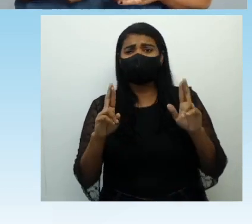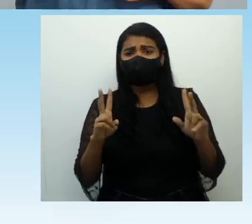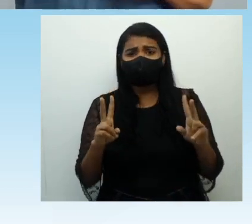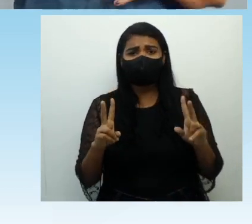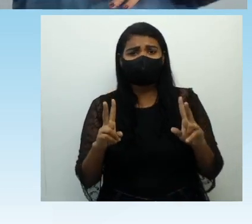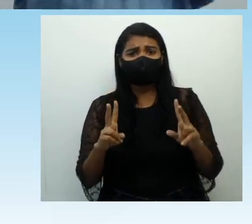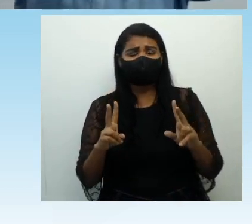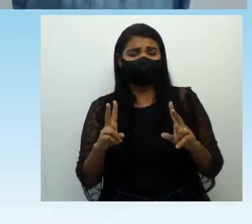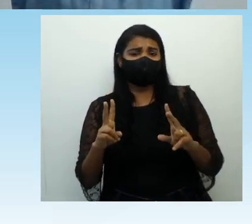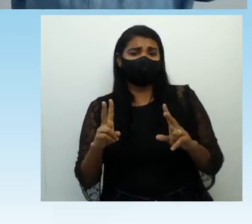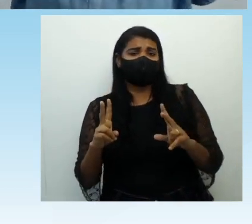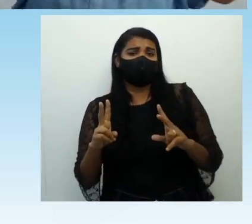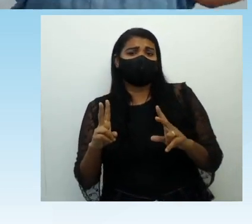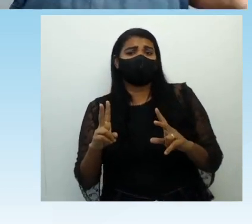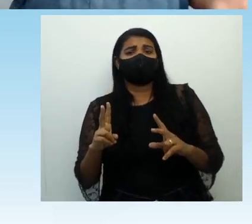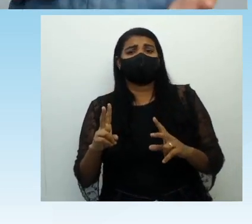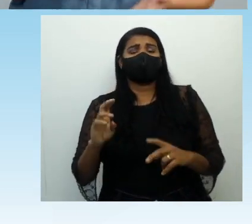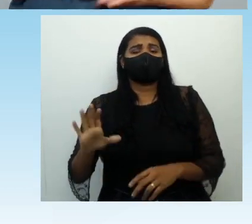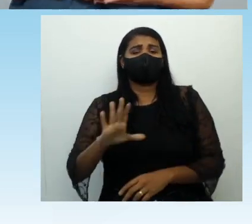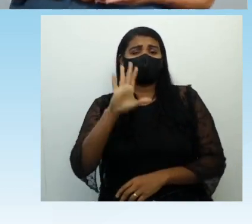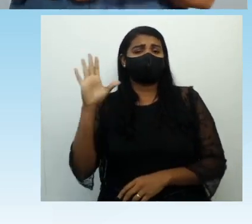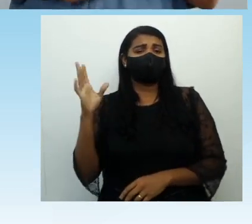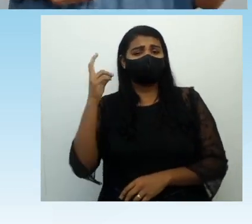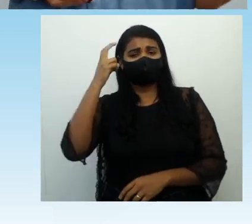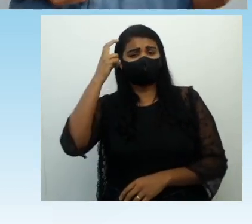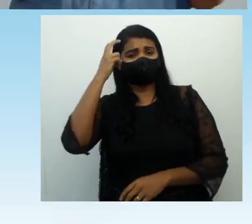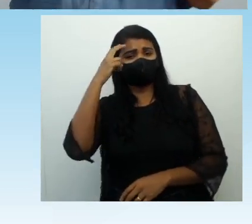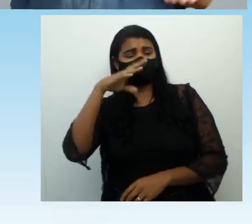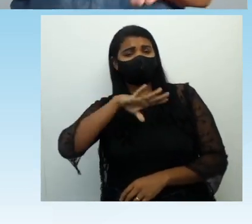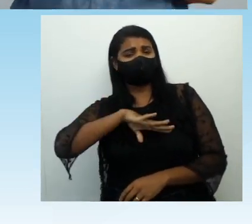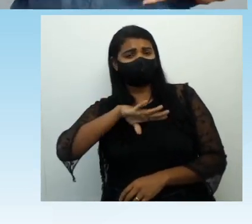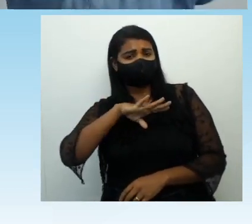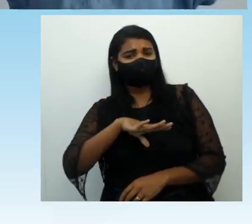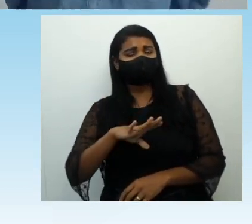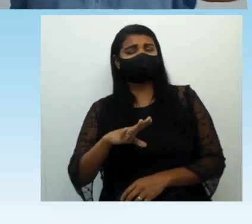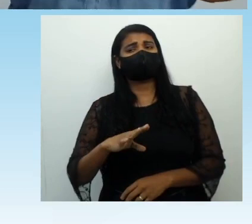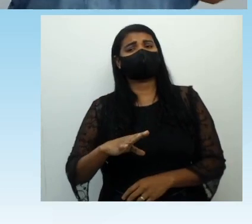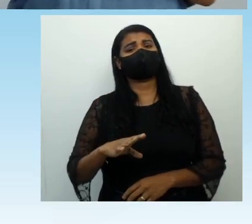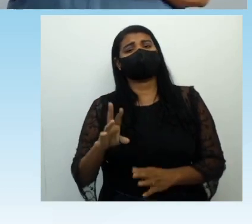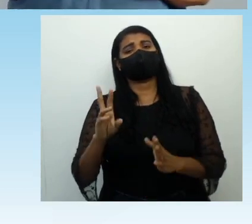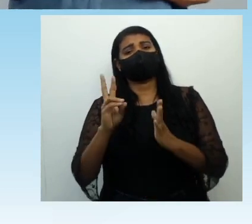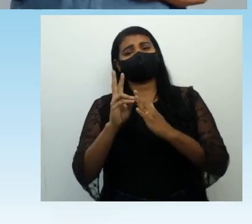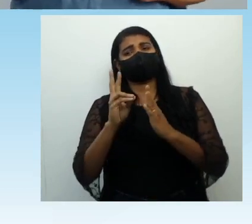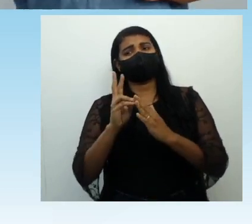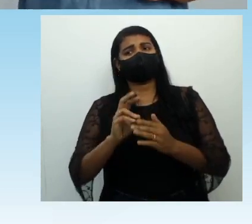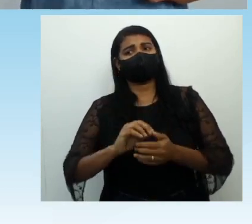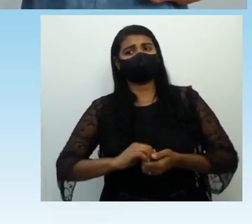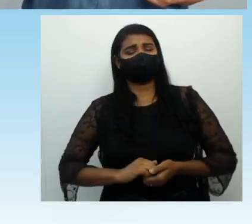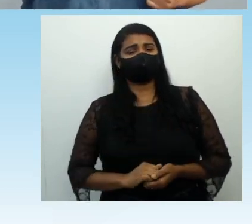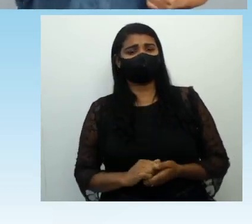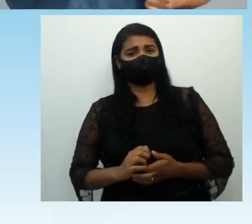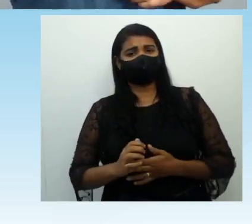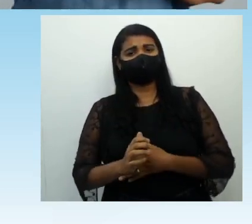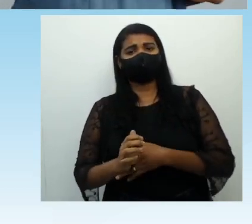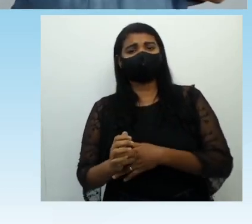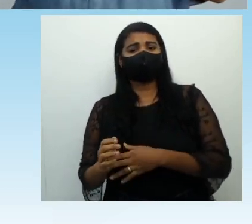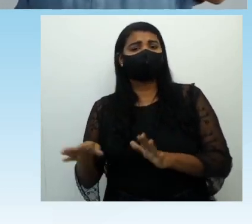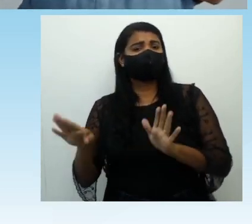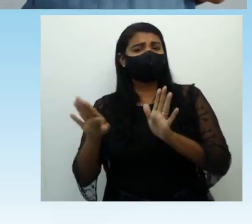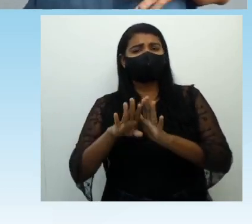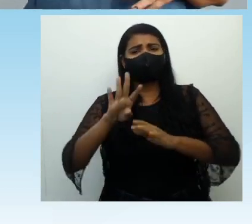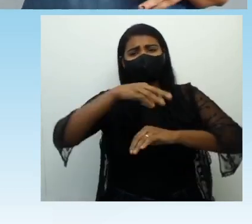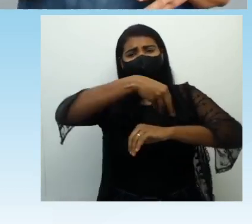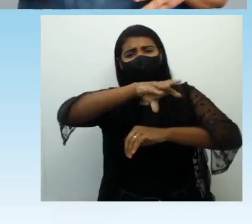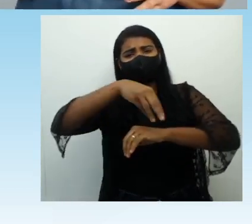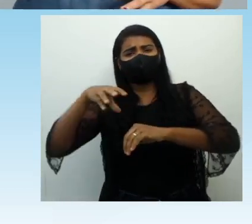diferentes do enorme diversidade cultural que foram chamados de índios. Vieram de toda a